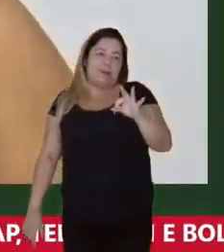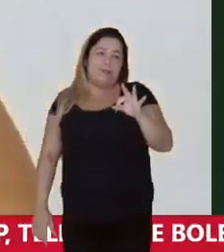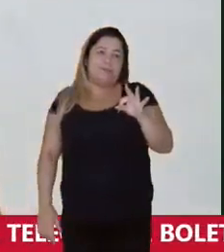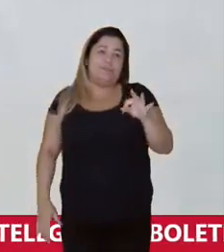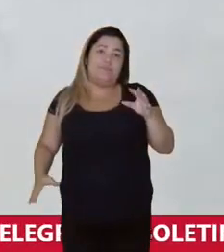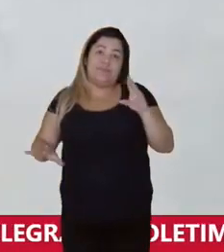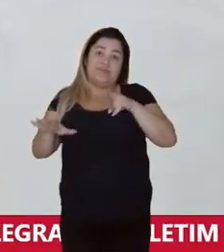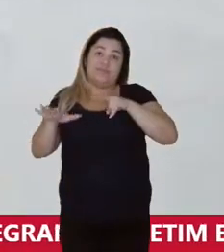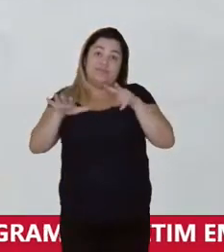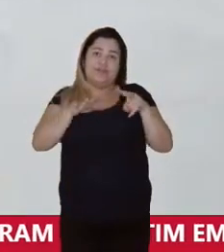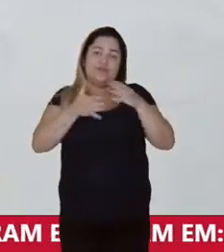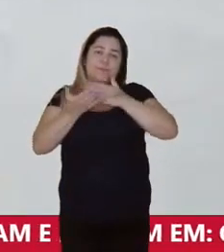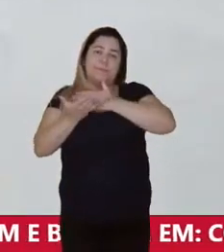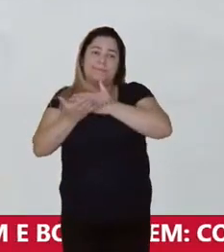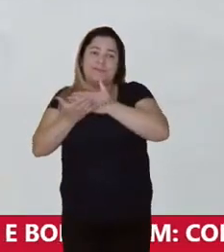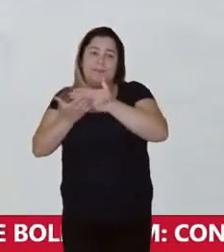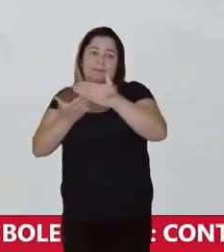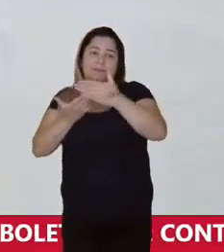que inicia, né,